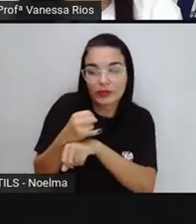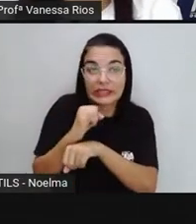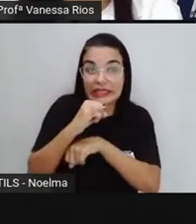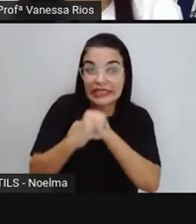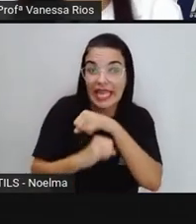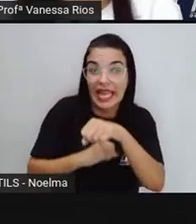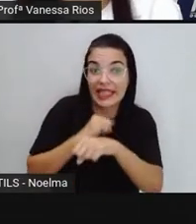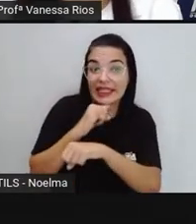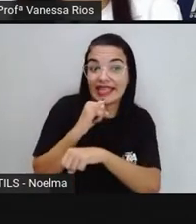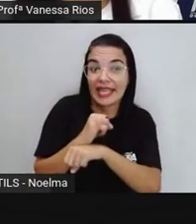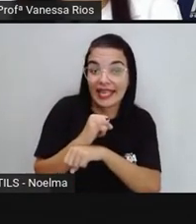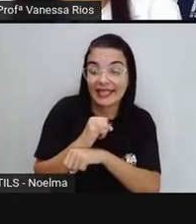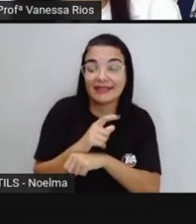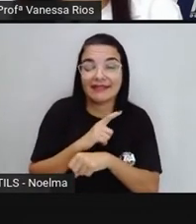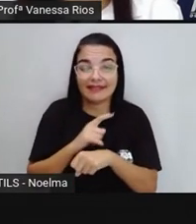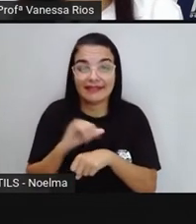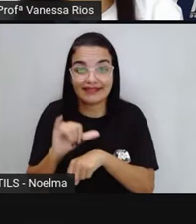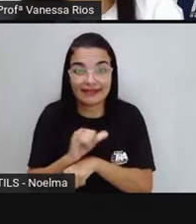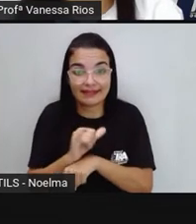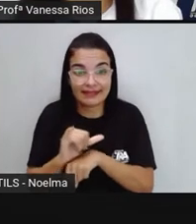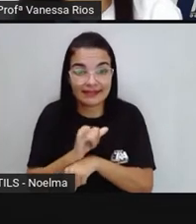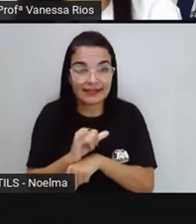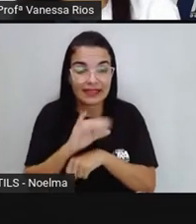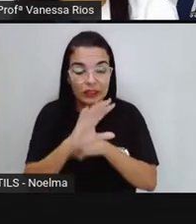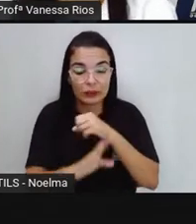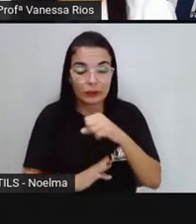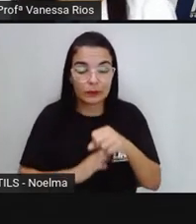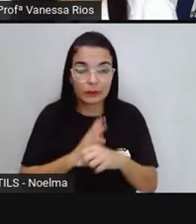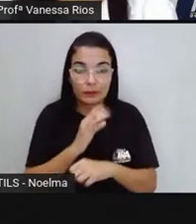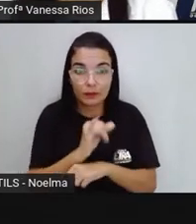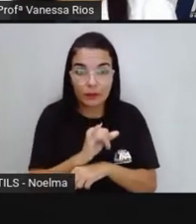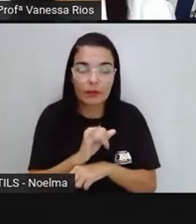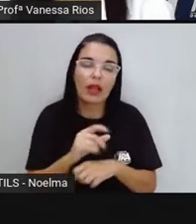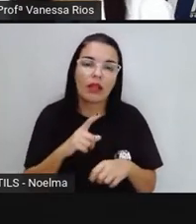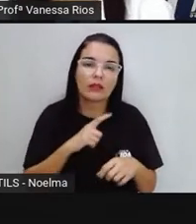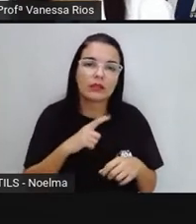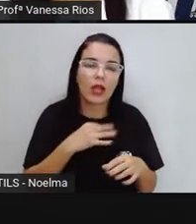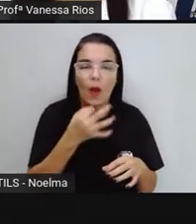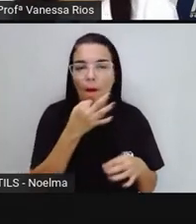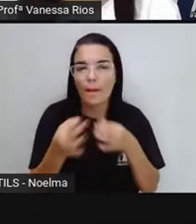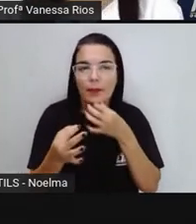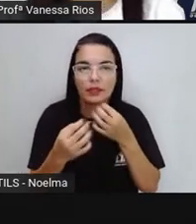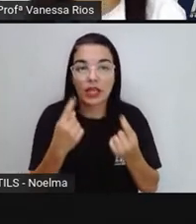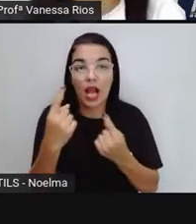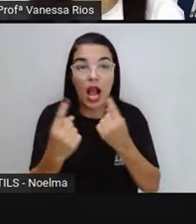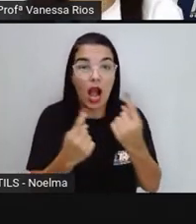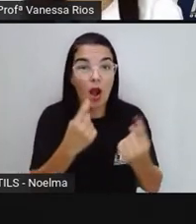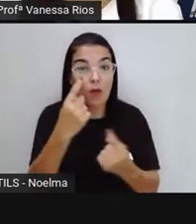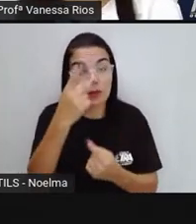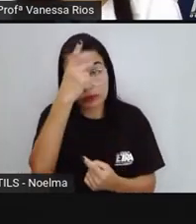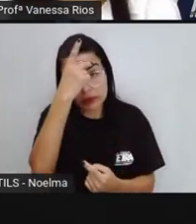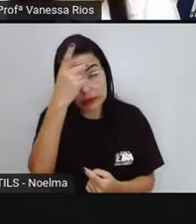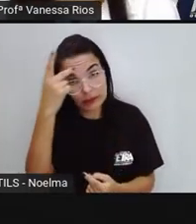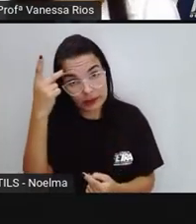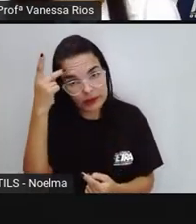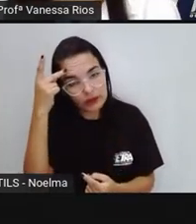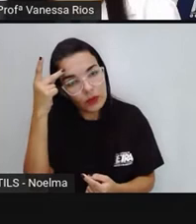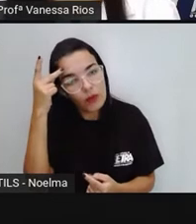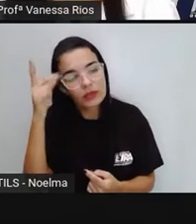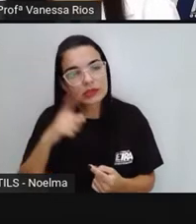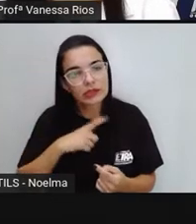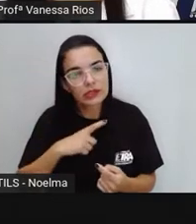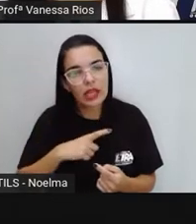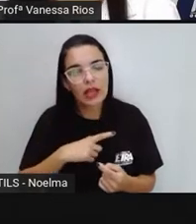canal aí, né, publicado num site da internet, as opiniões de algumas pessoas relacionadas aí